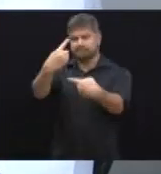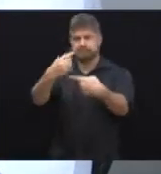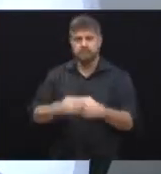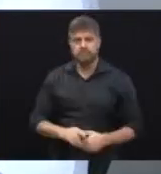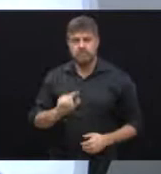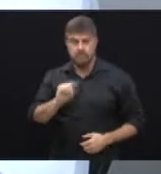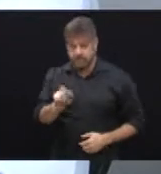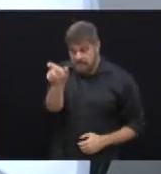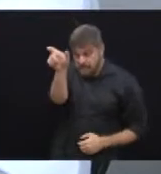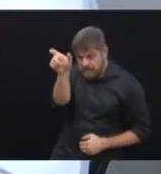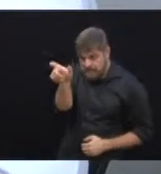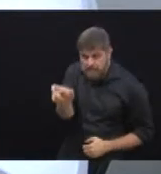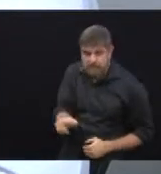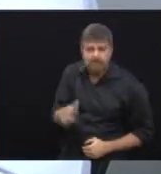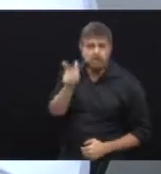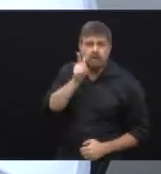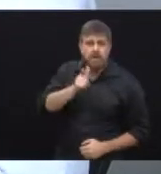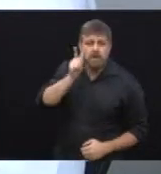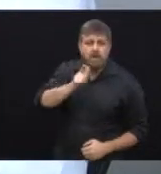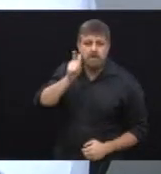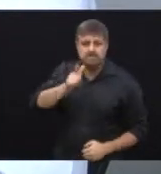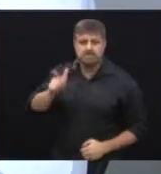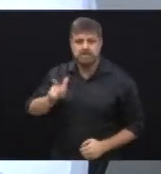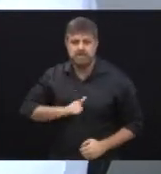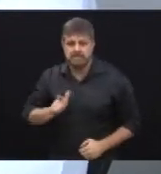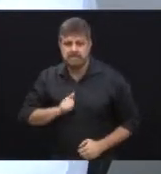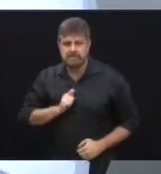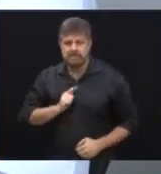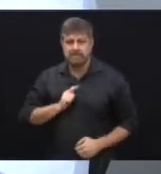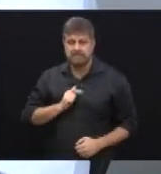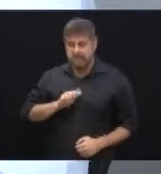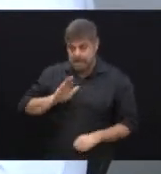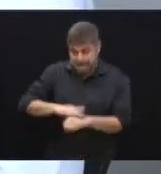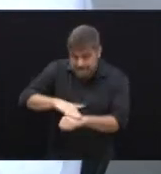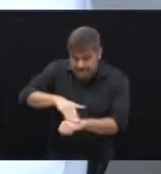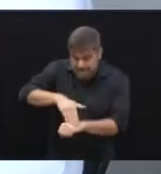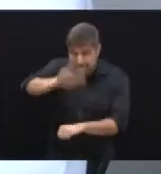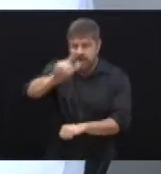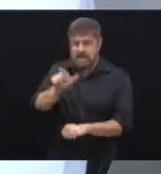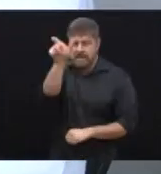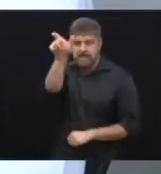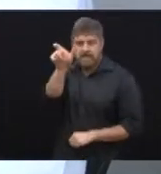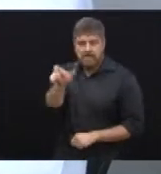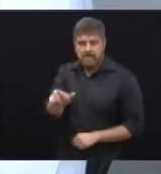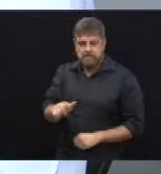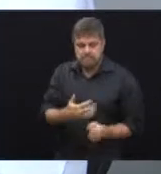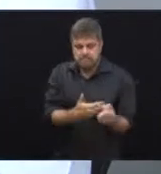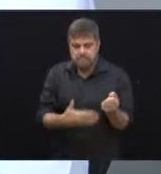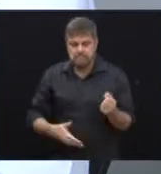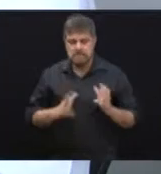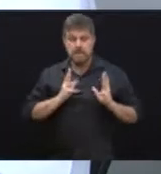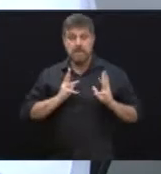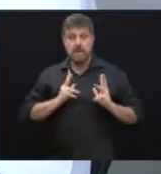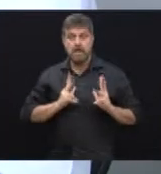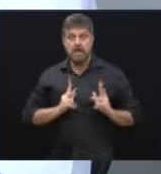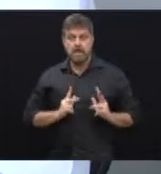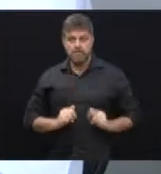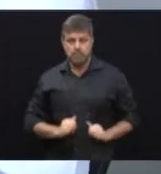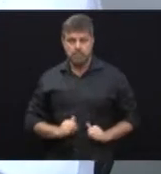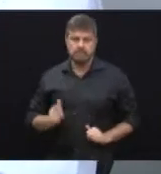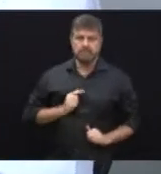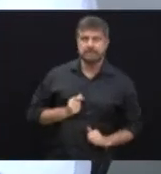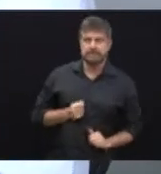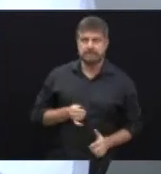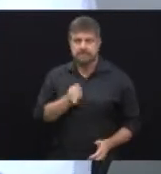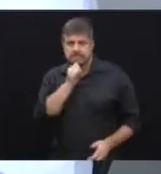volume, que você consegue, vamos dizer assim, dialisar até um pouco mais a pessoa, né? E